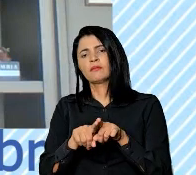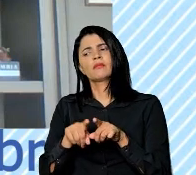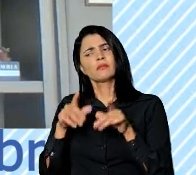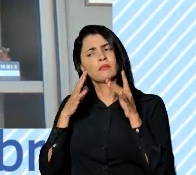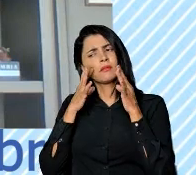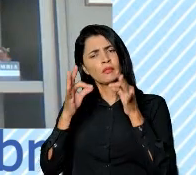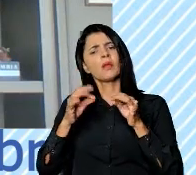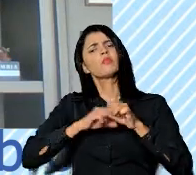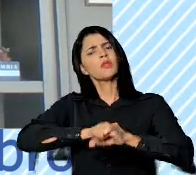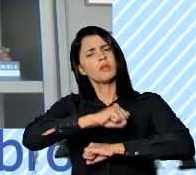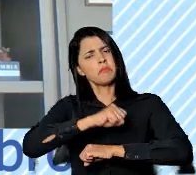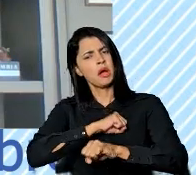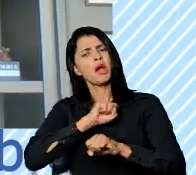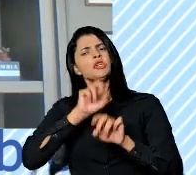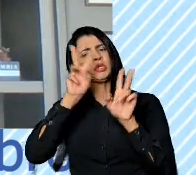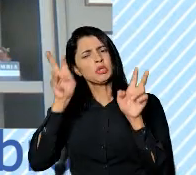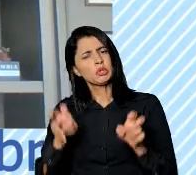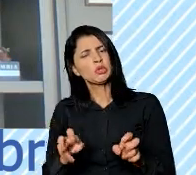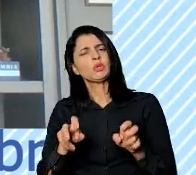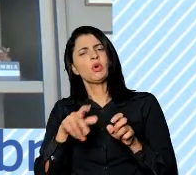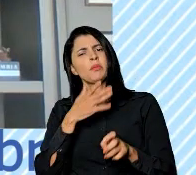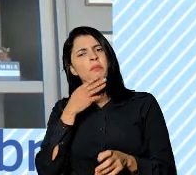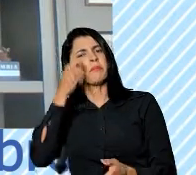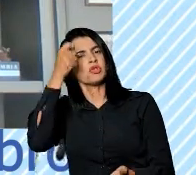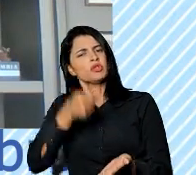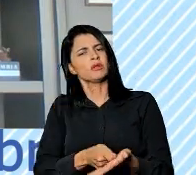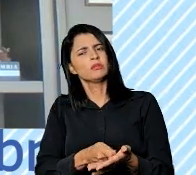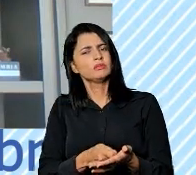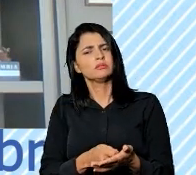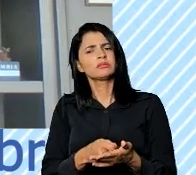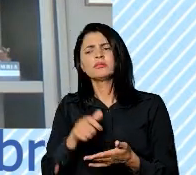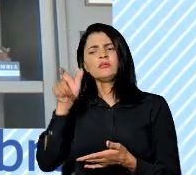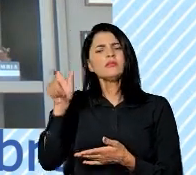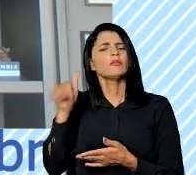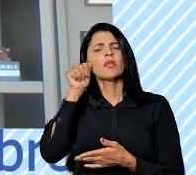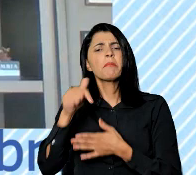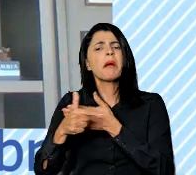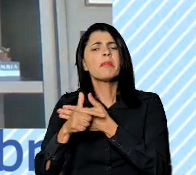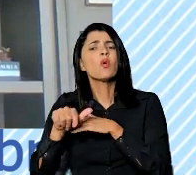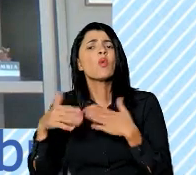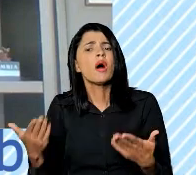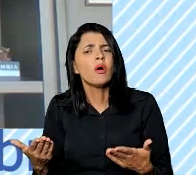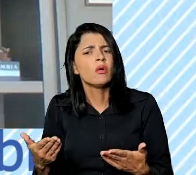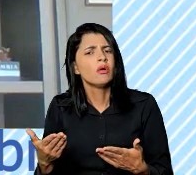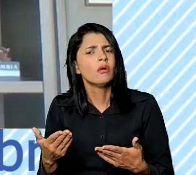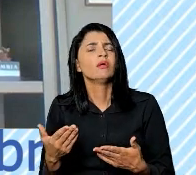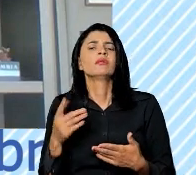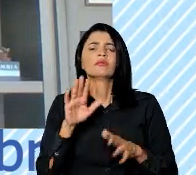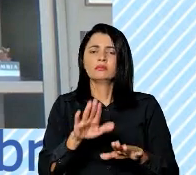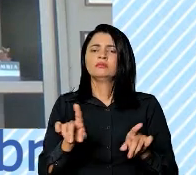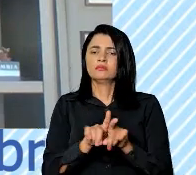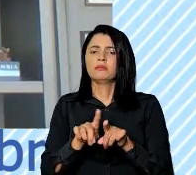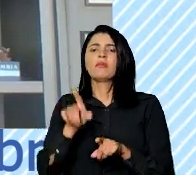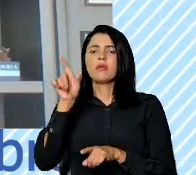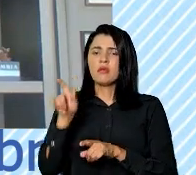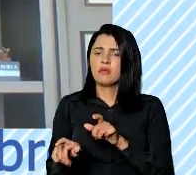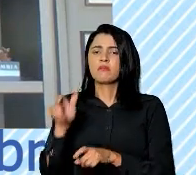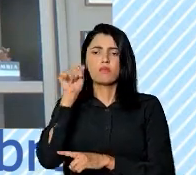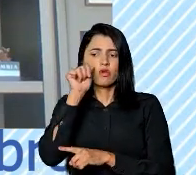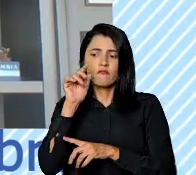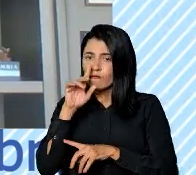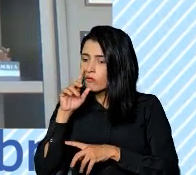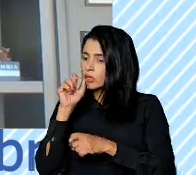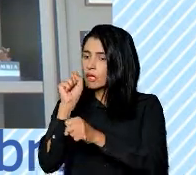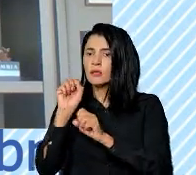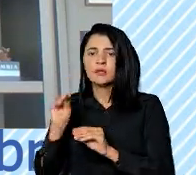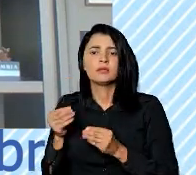um debate sobre estruturas machistas e qual é o papel que cabe às mulheres. Mas, para além de tudo isso, fortalecer mulheres que tenham